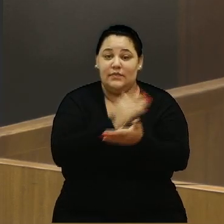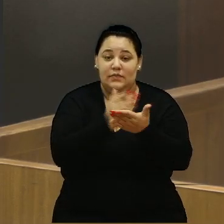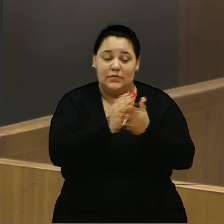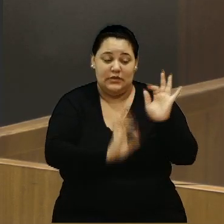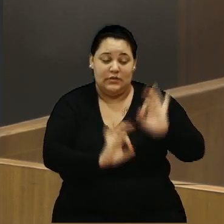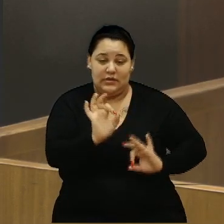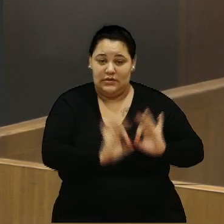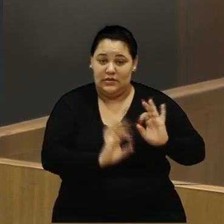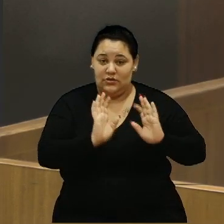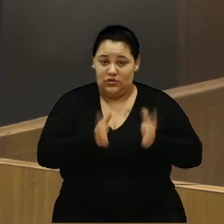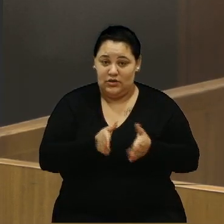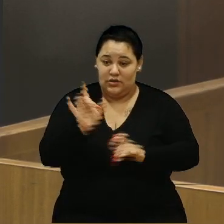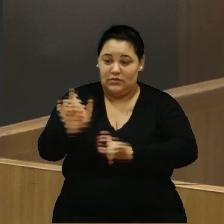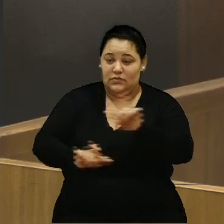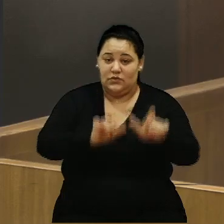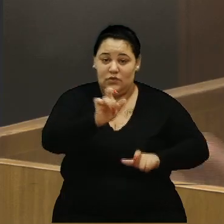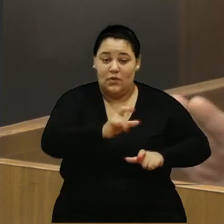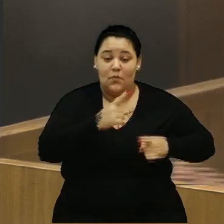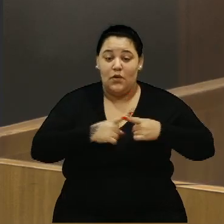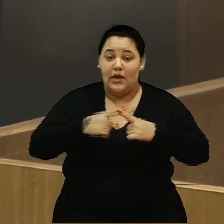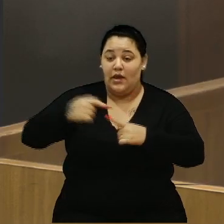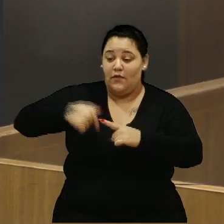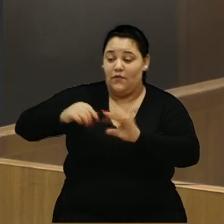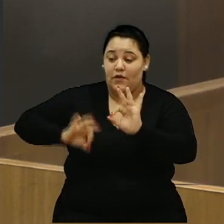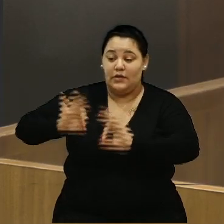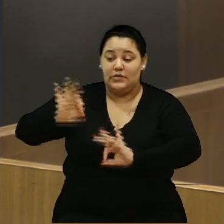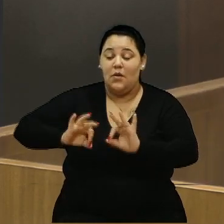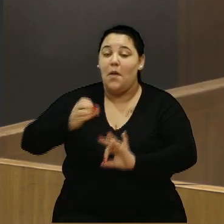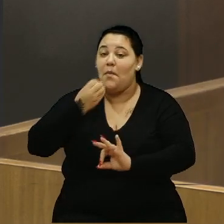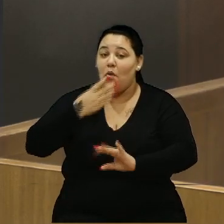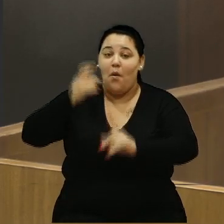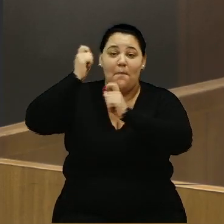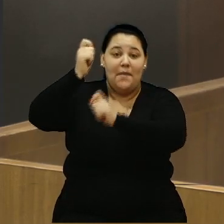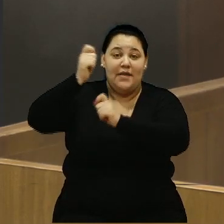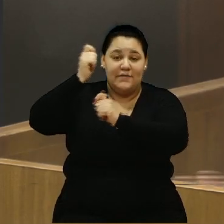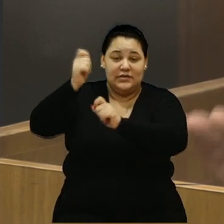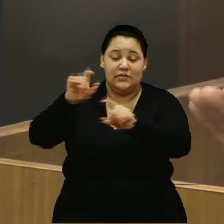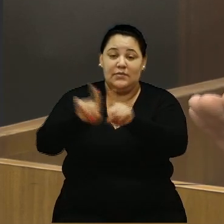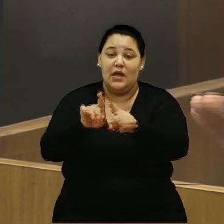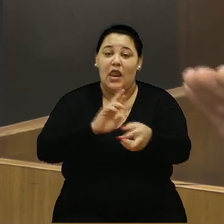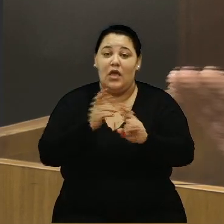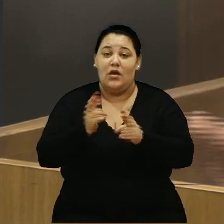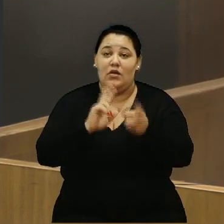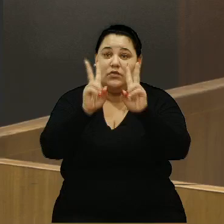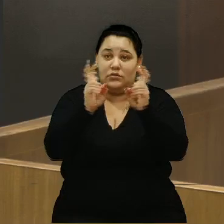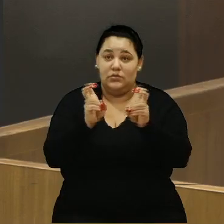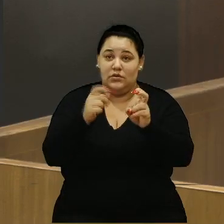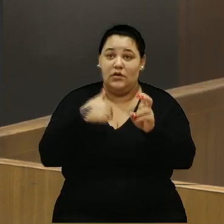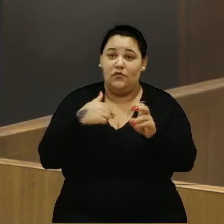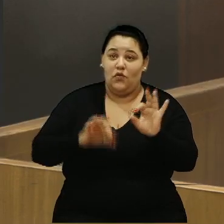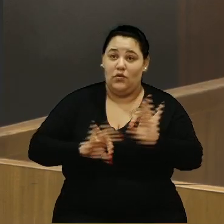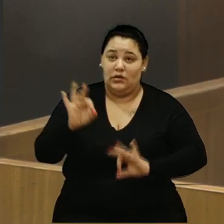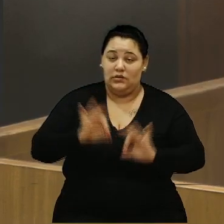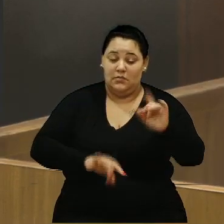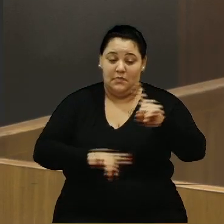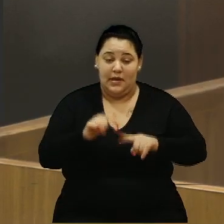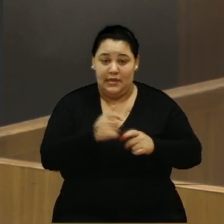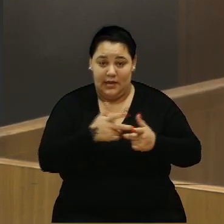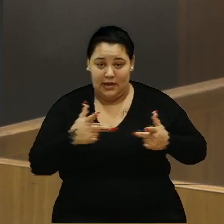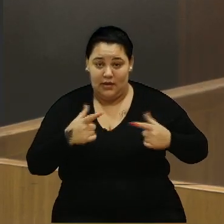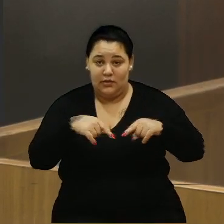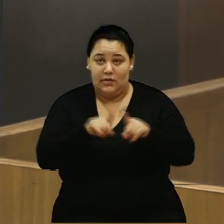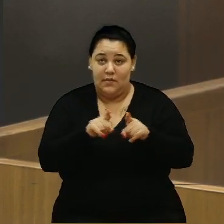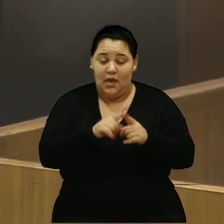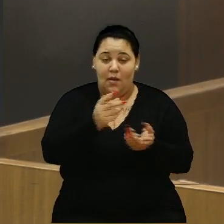né? Porque eu vou preparar uma boa manifestação em cima disso, eu vou preparar material em cima disso, para levar